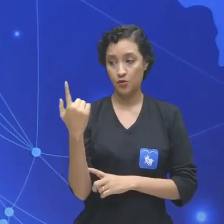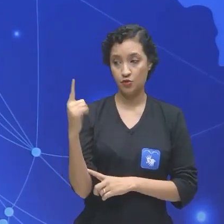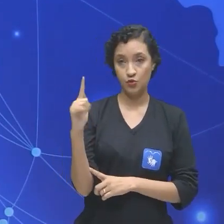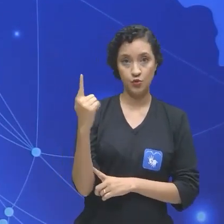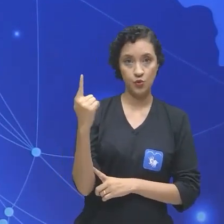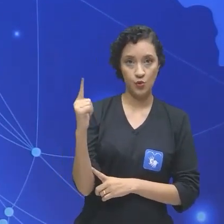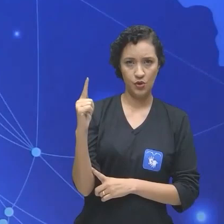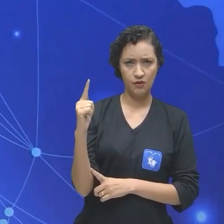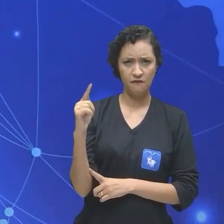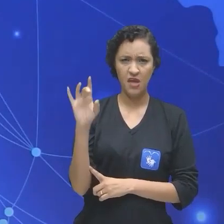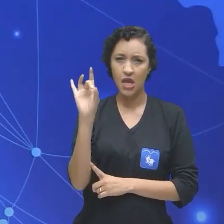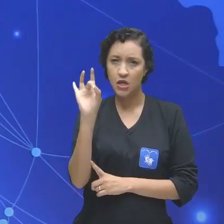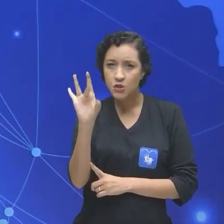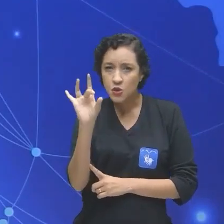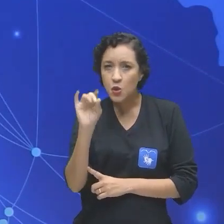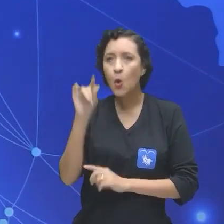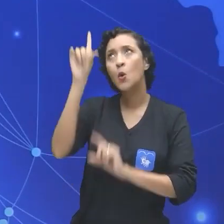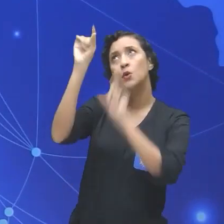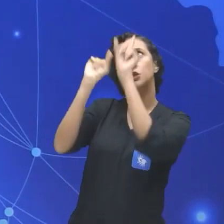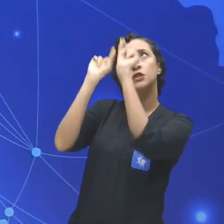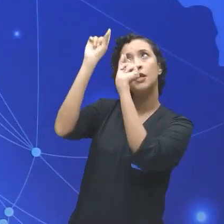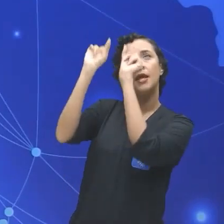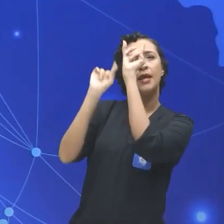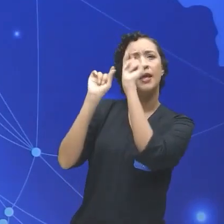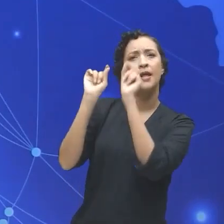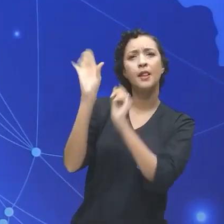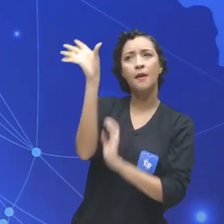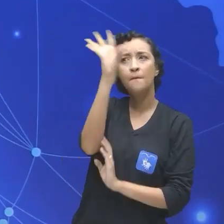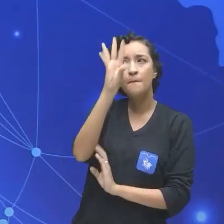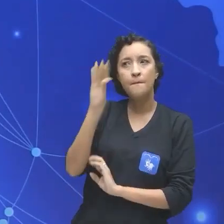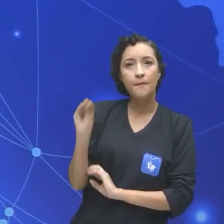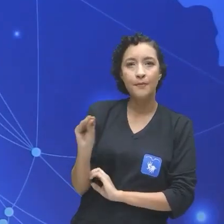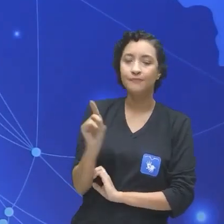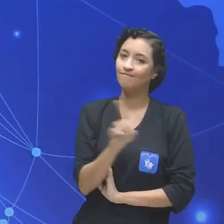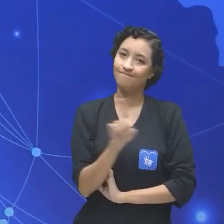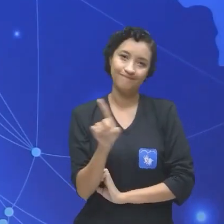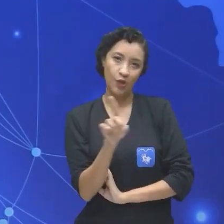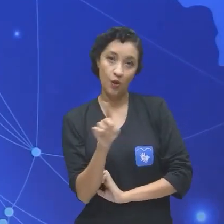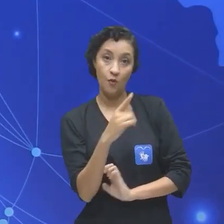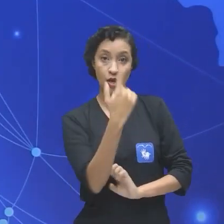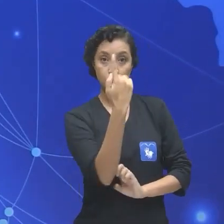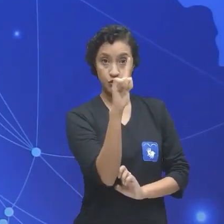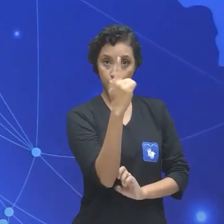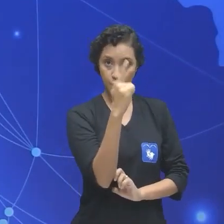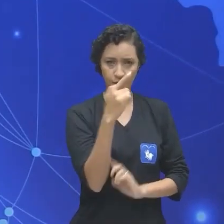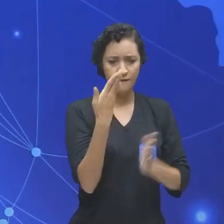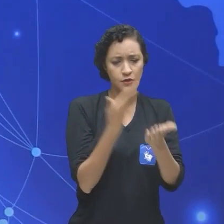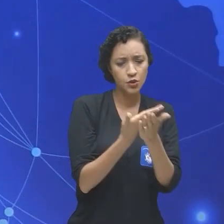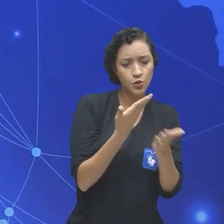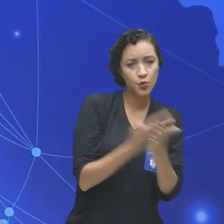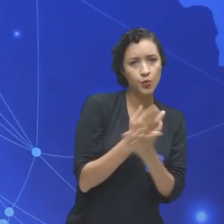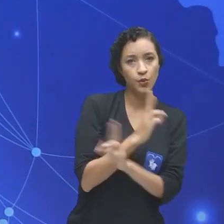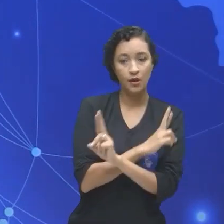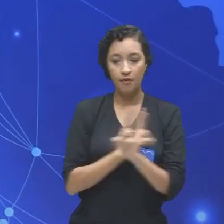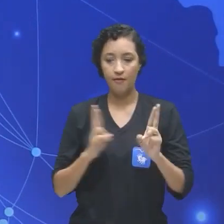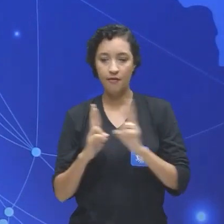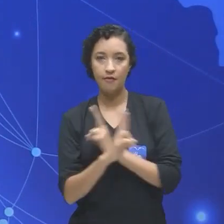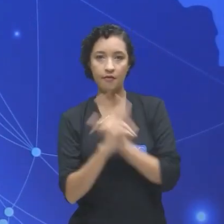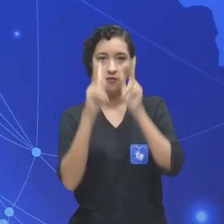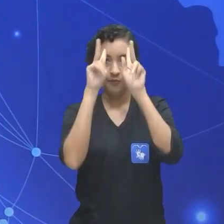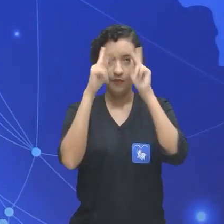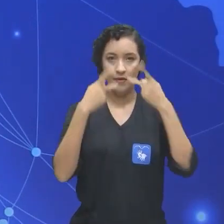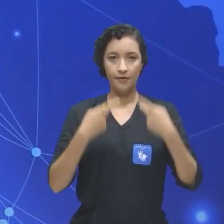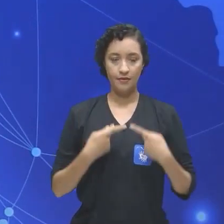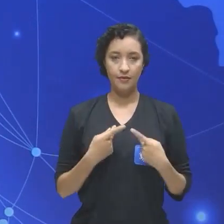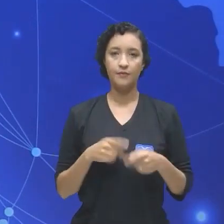é só estrelas, mapas. Geografia, ela estuda as relações humanas,